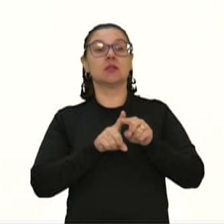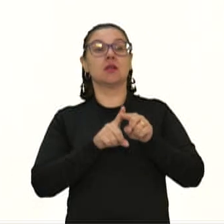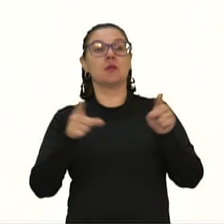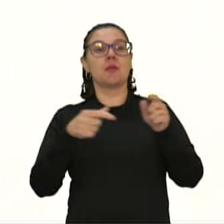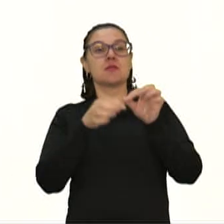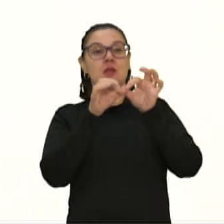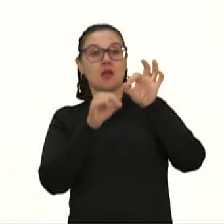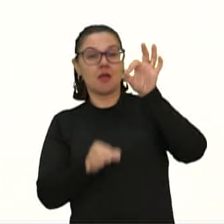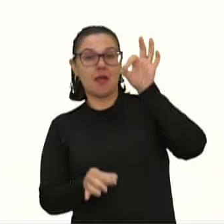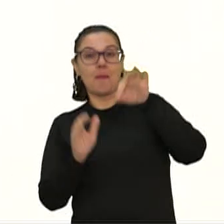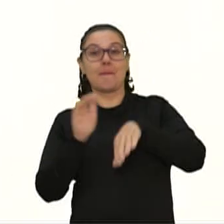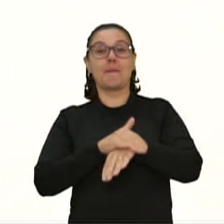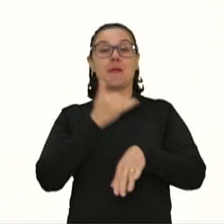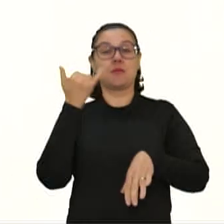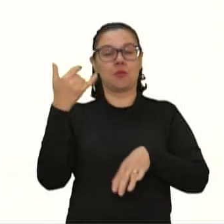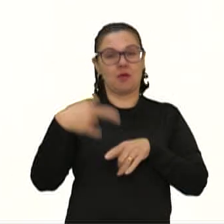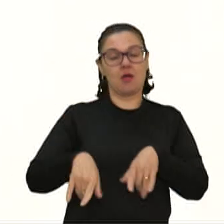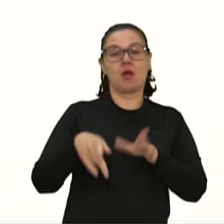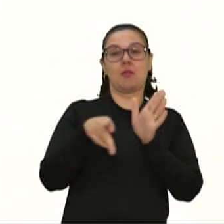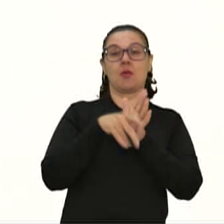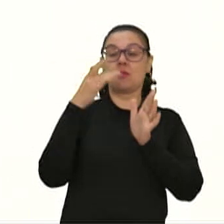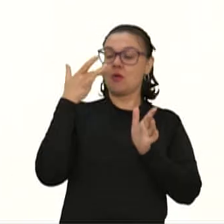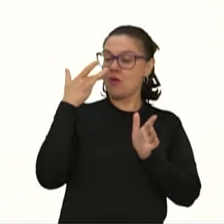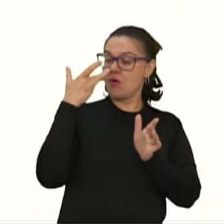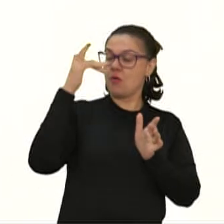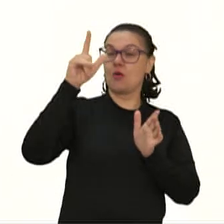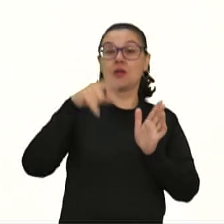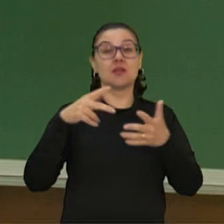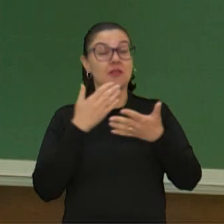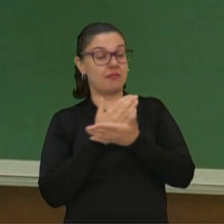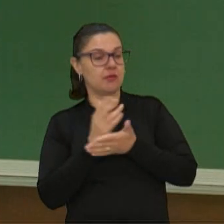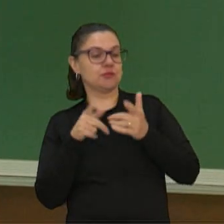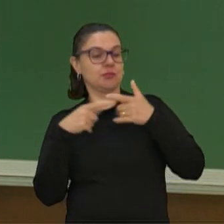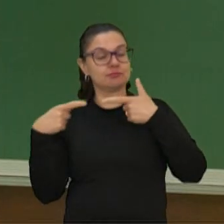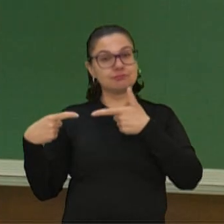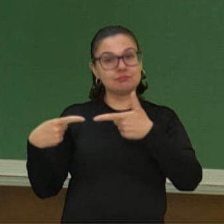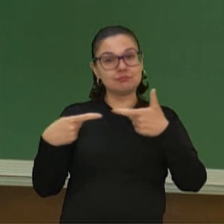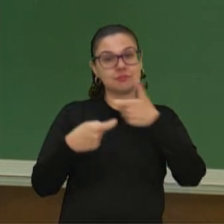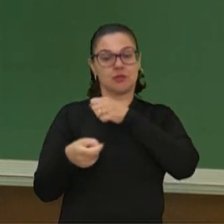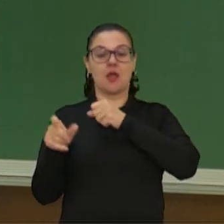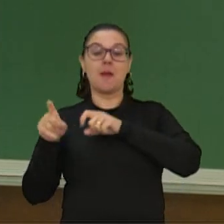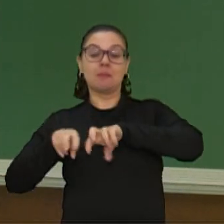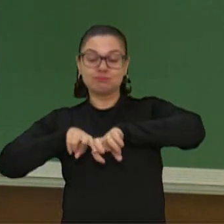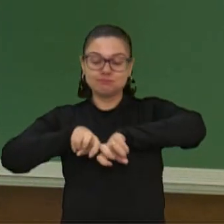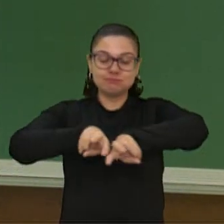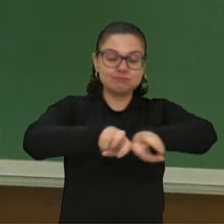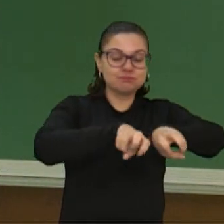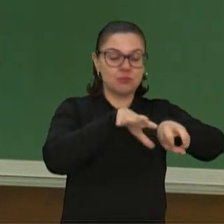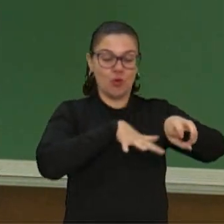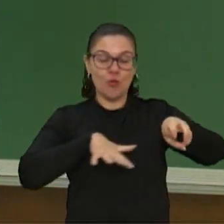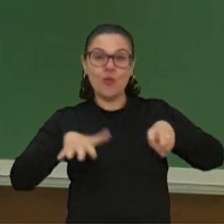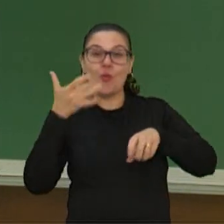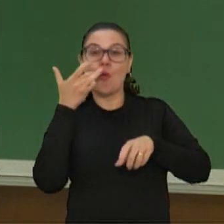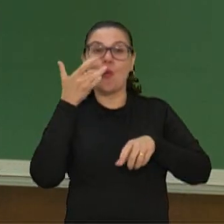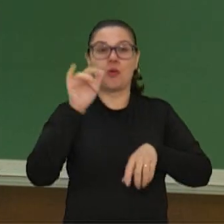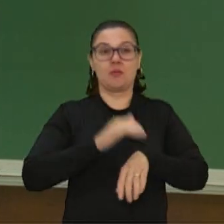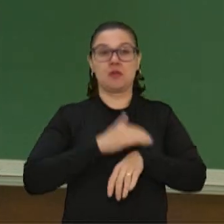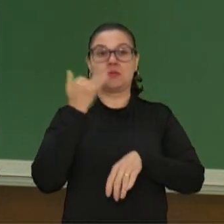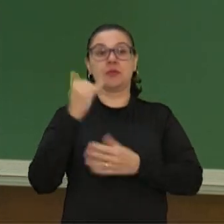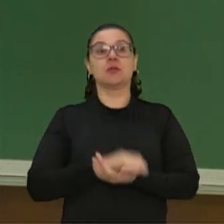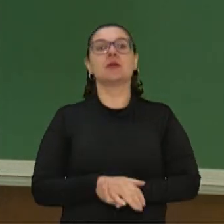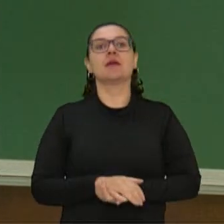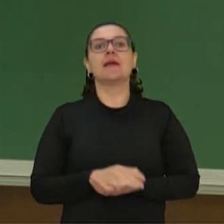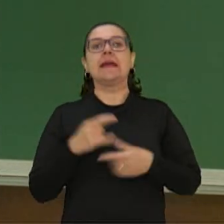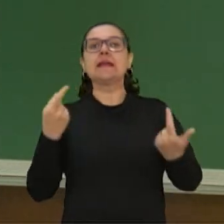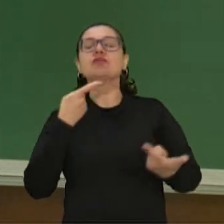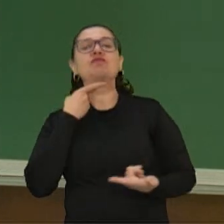fio de Ariadne da obra, o ouro, né? Estamos falando da Inconfidência Mineira, as Minas Gerais, o ouro precioso, né?